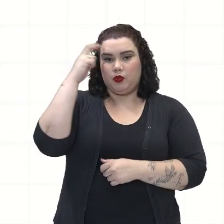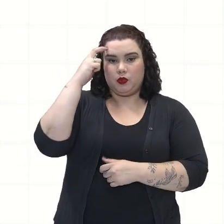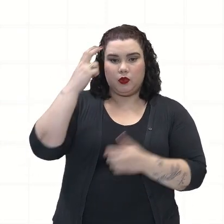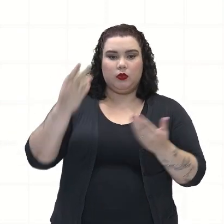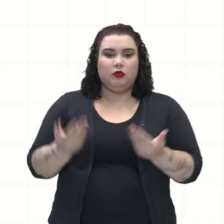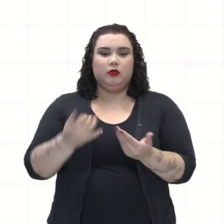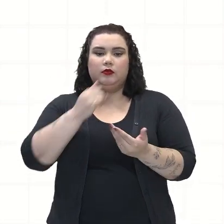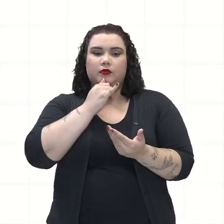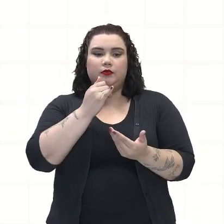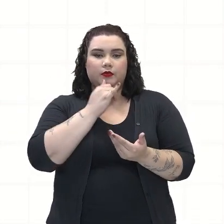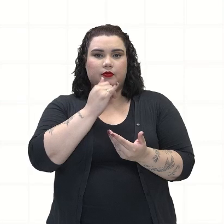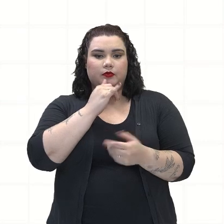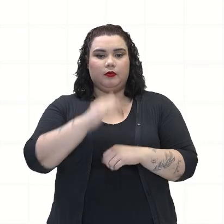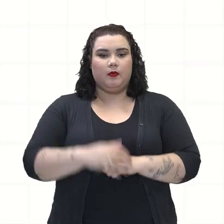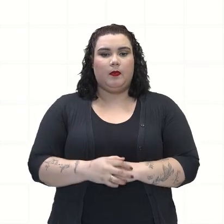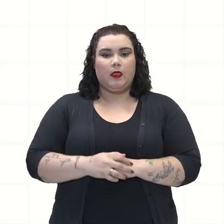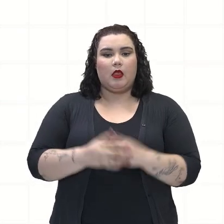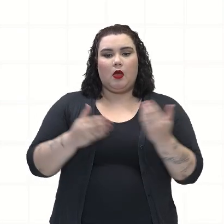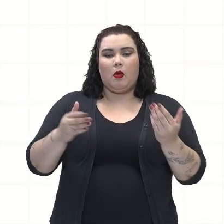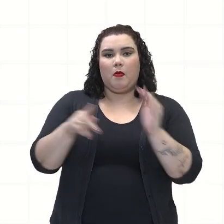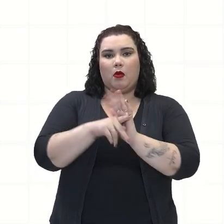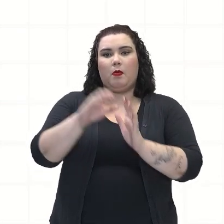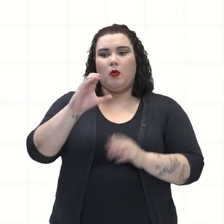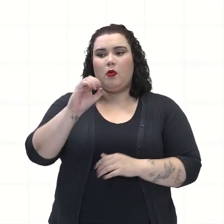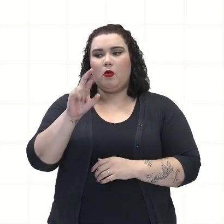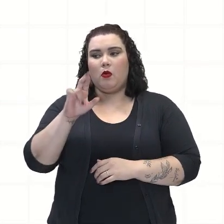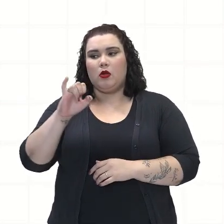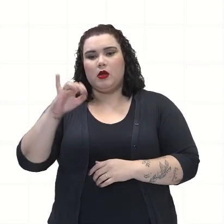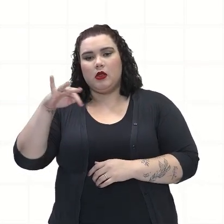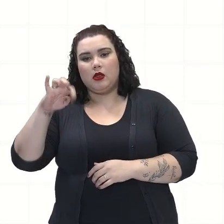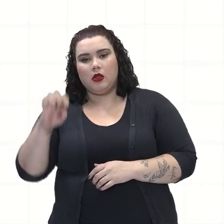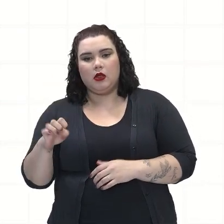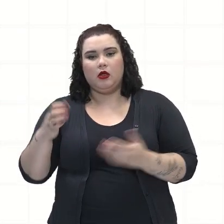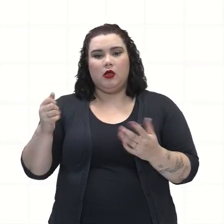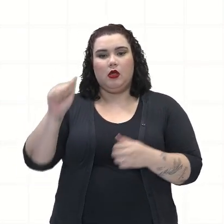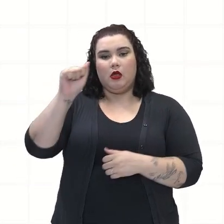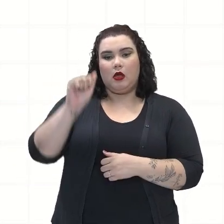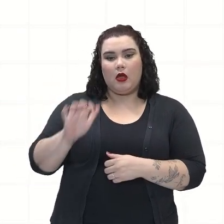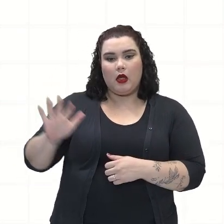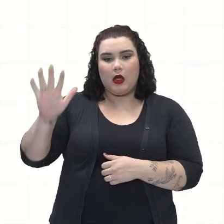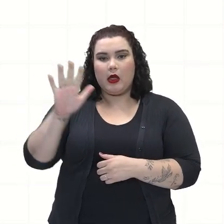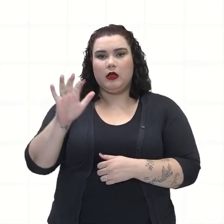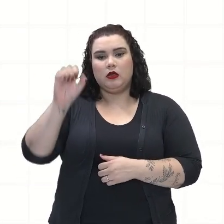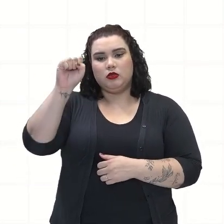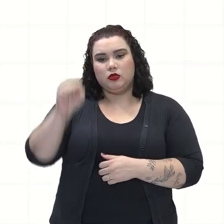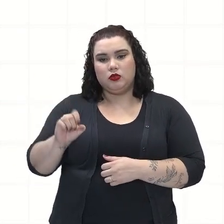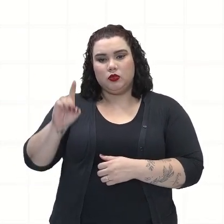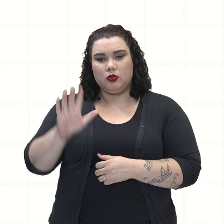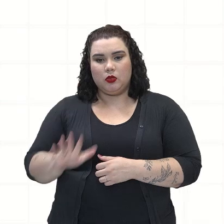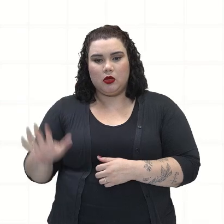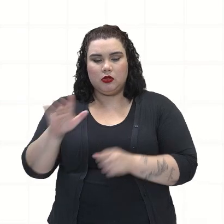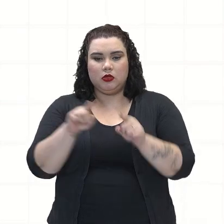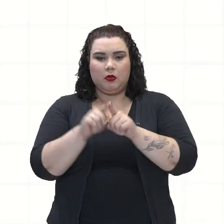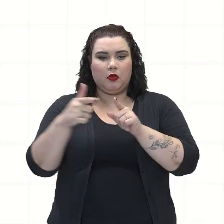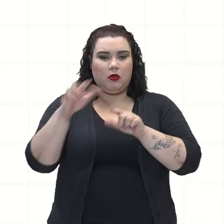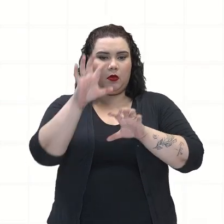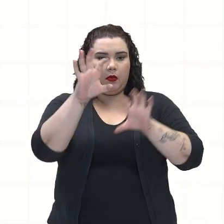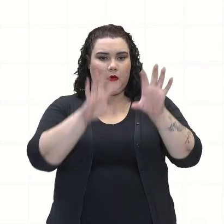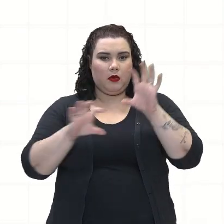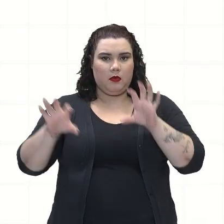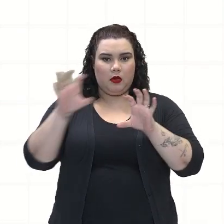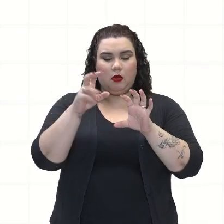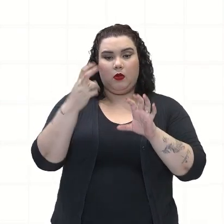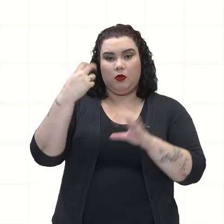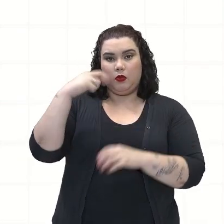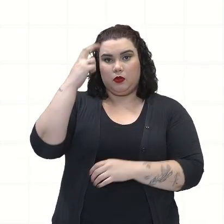mundo, como por exemplo o Extremo Oriente, a Ásia de Sudeste, entre outras regiões